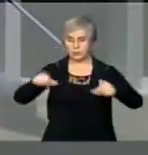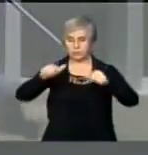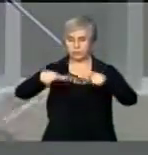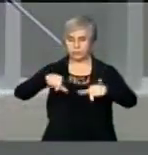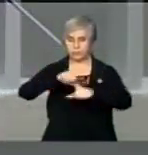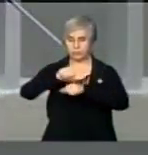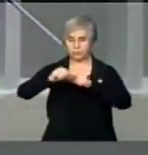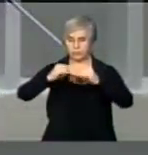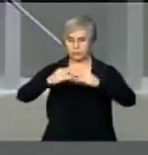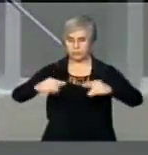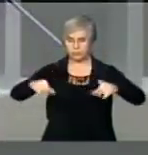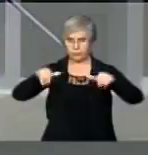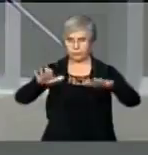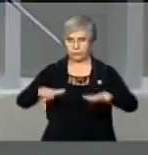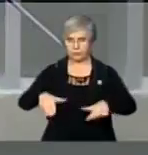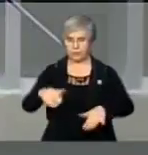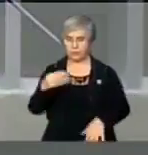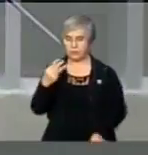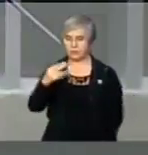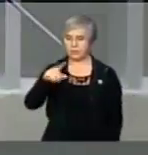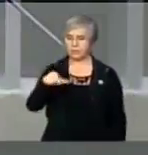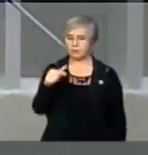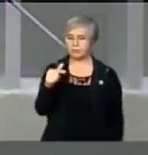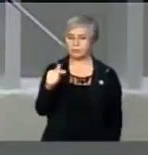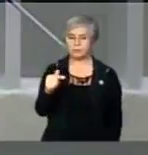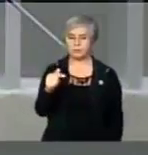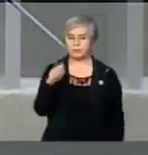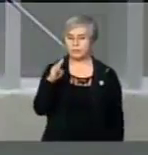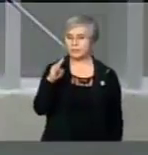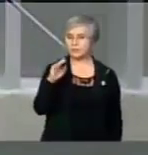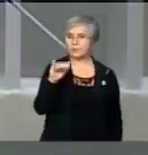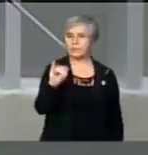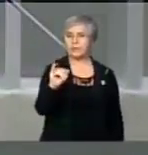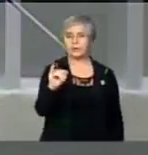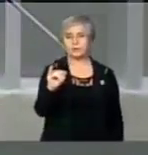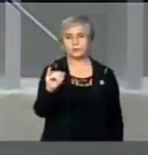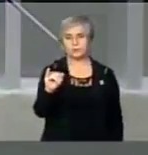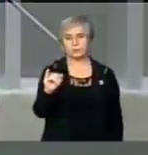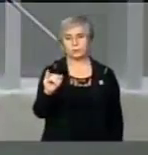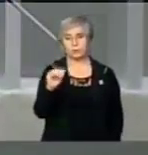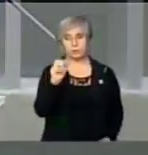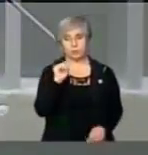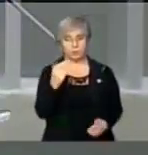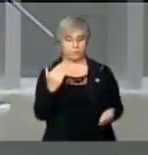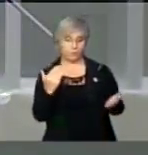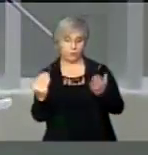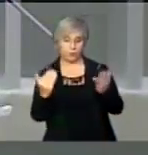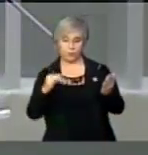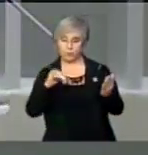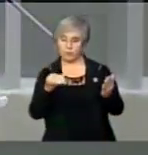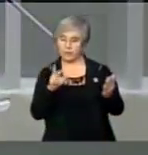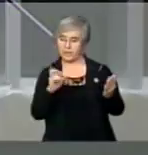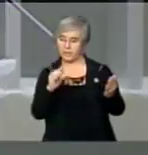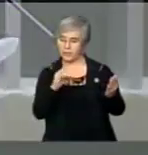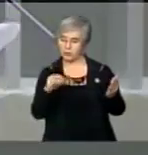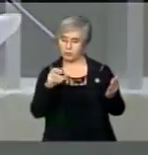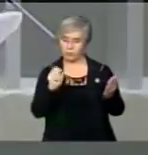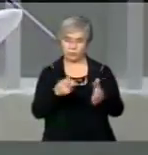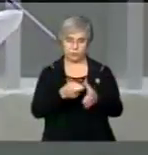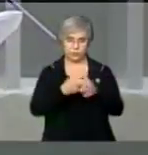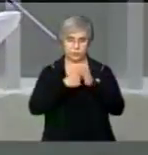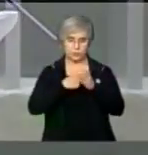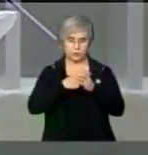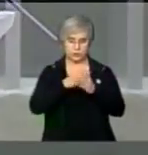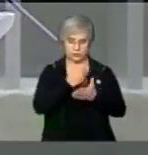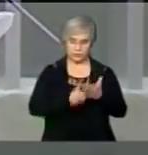ainda maior, 3,7 bilhões. Se comparado com juros e amortização da dívida